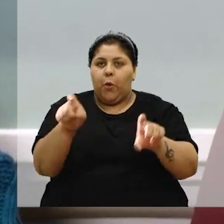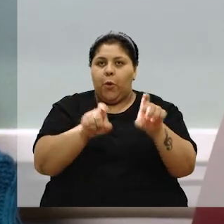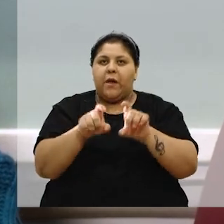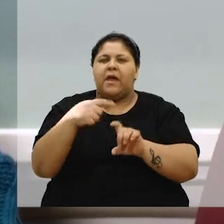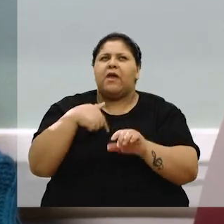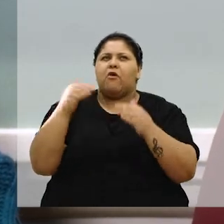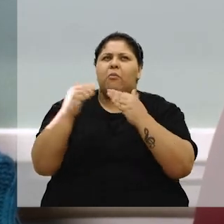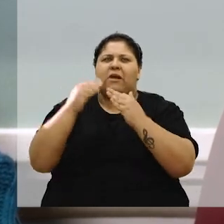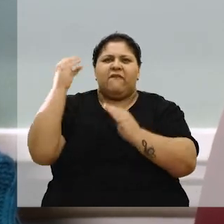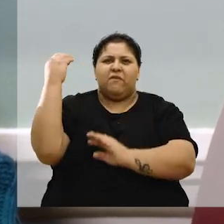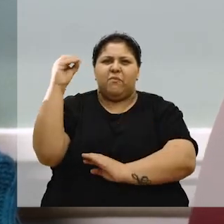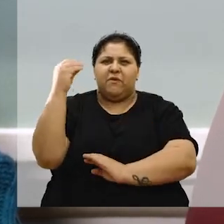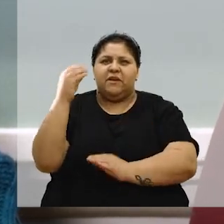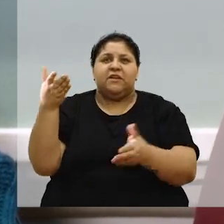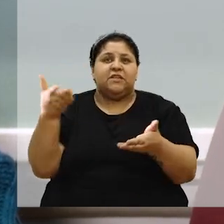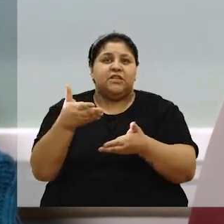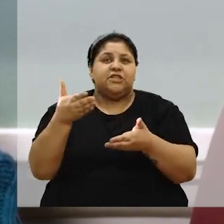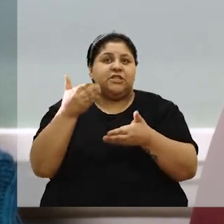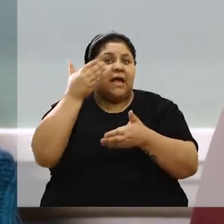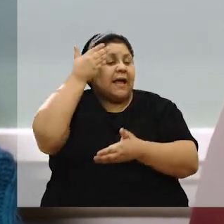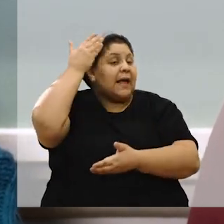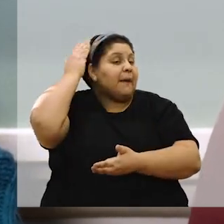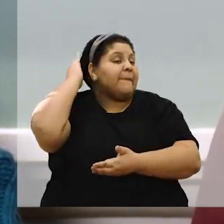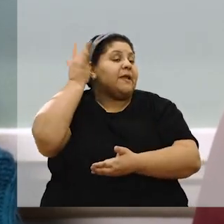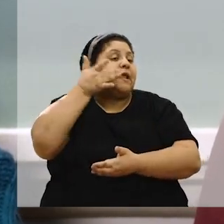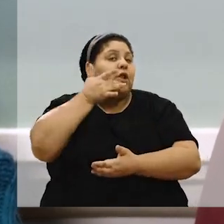me mostraram lá o computador, eu estava em Porto Alegre na